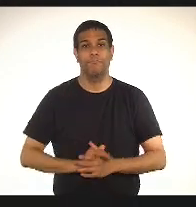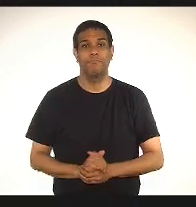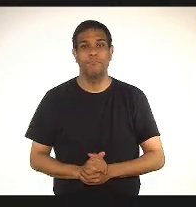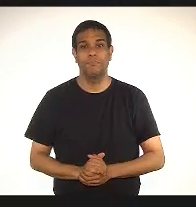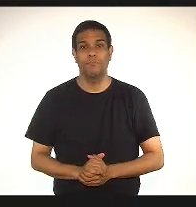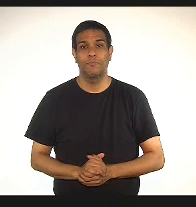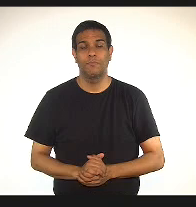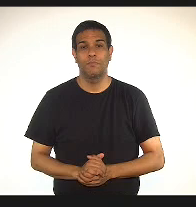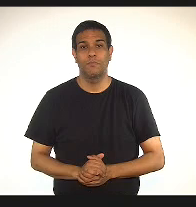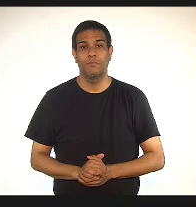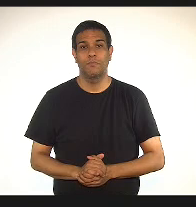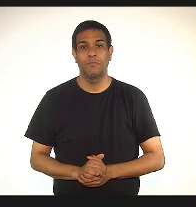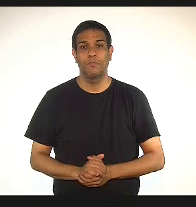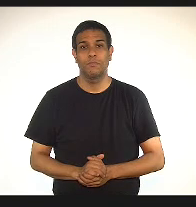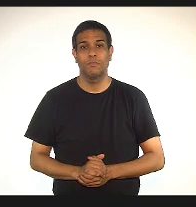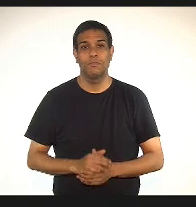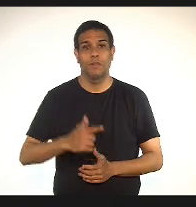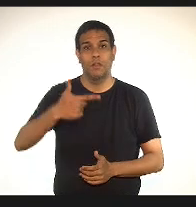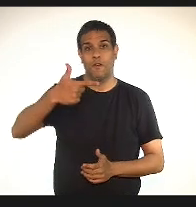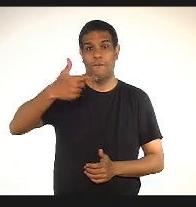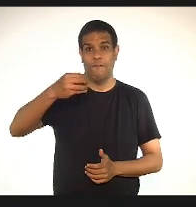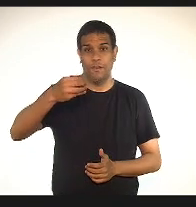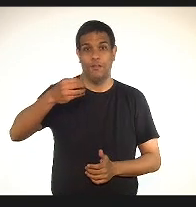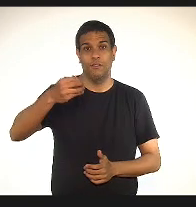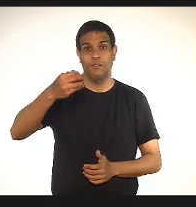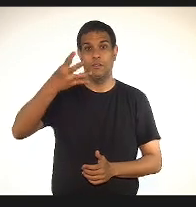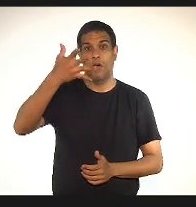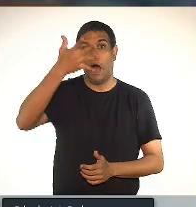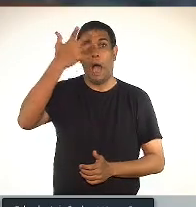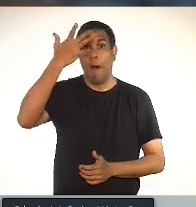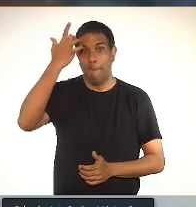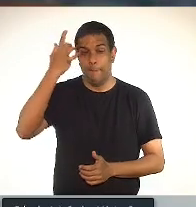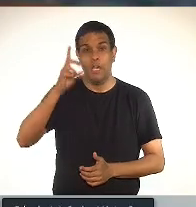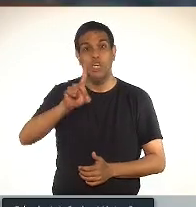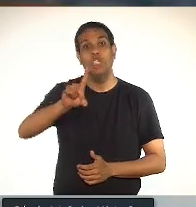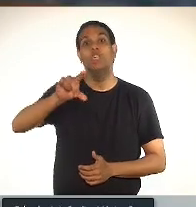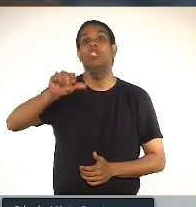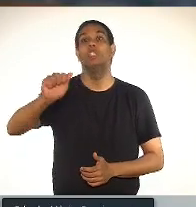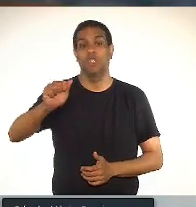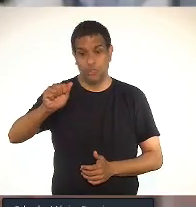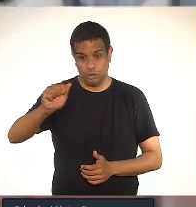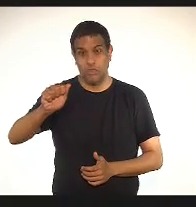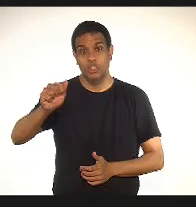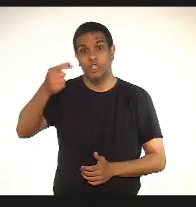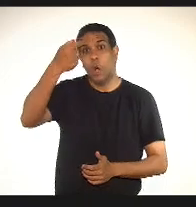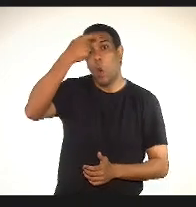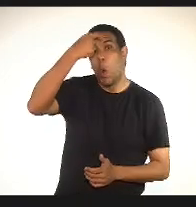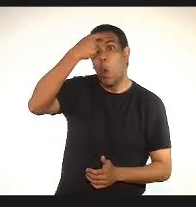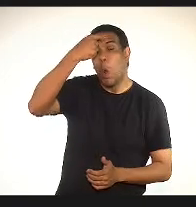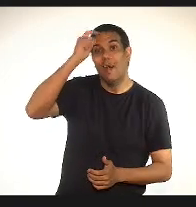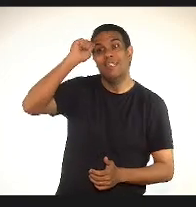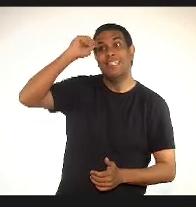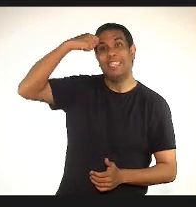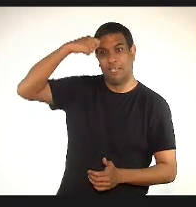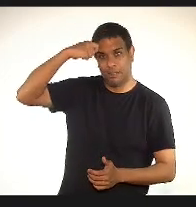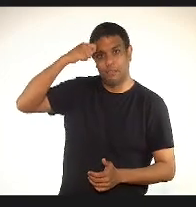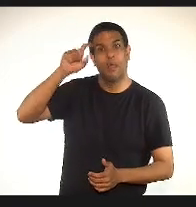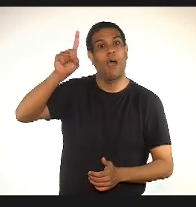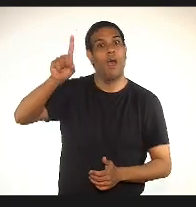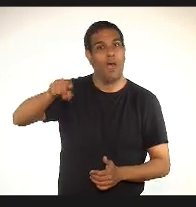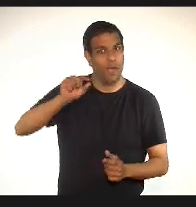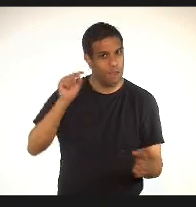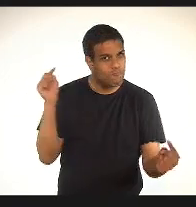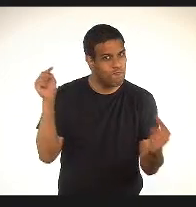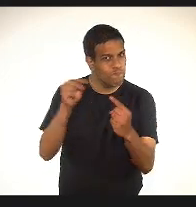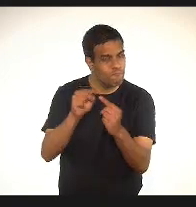Paulo. 20 de novembro, amanhã, sou comemorar dia de Zumbi. Dia da consciência negra. Da consciência Minha negra. fala será